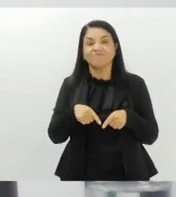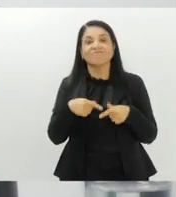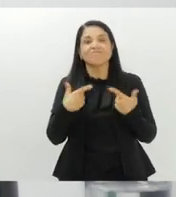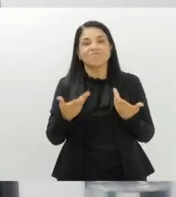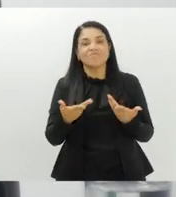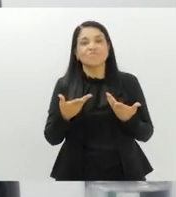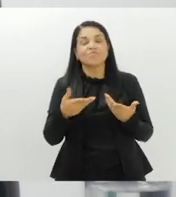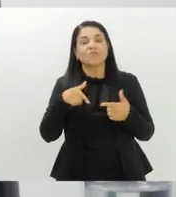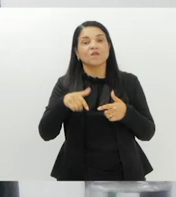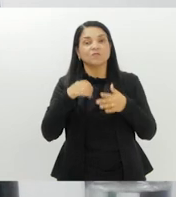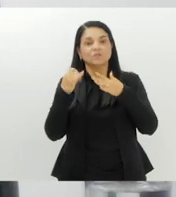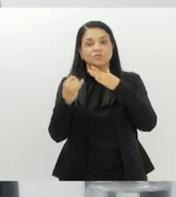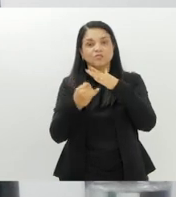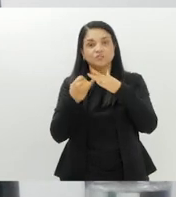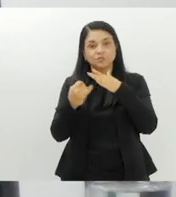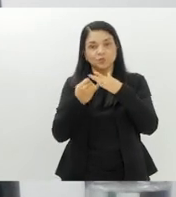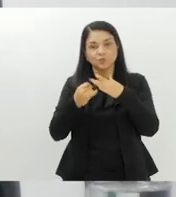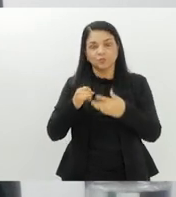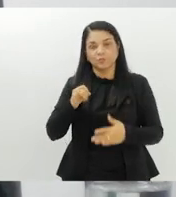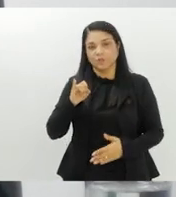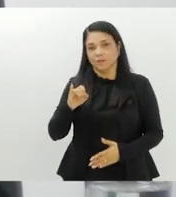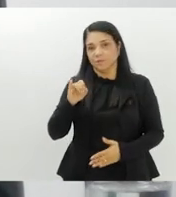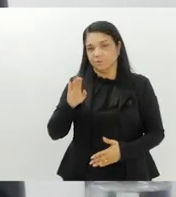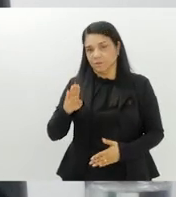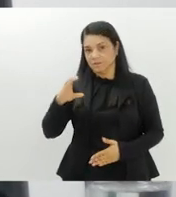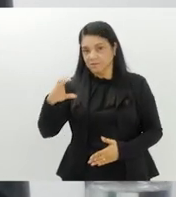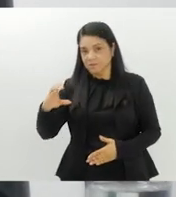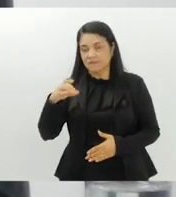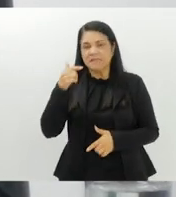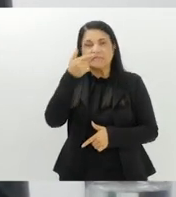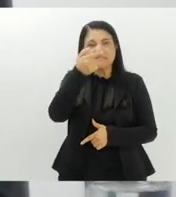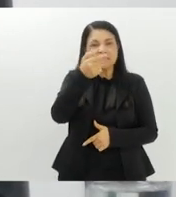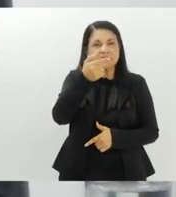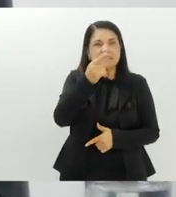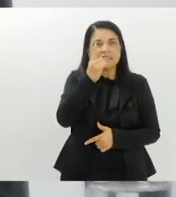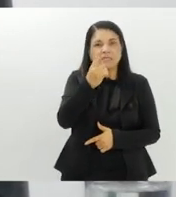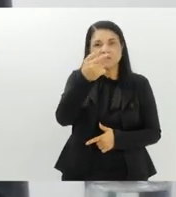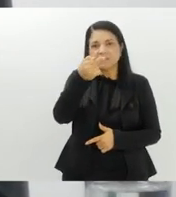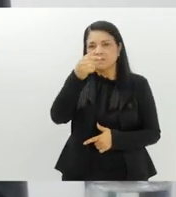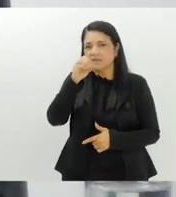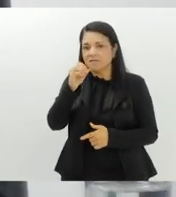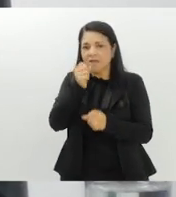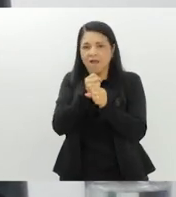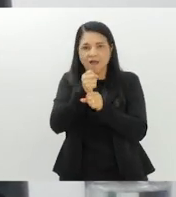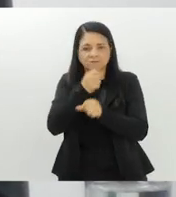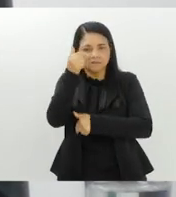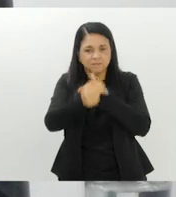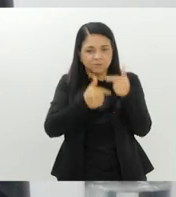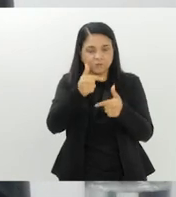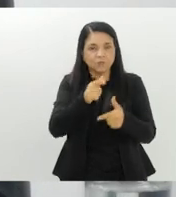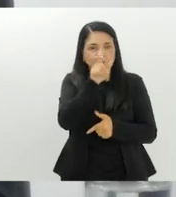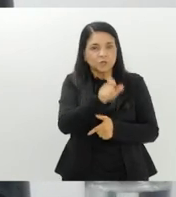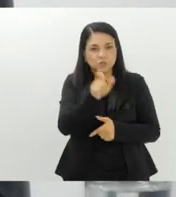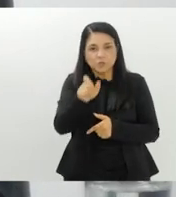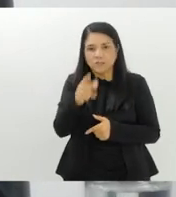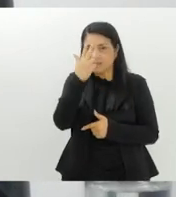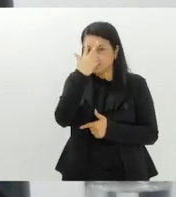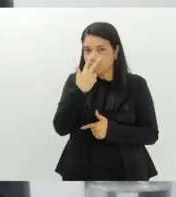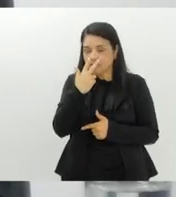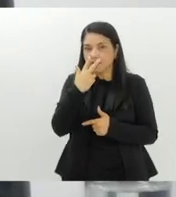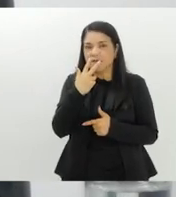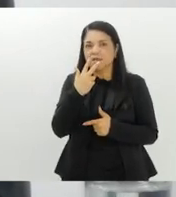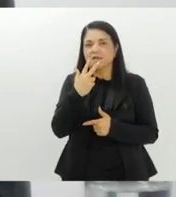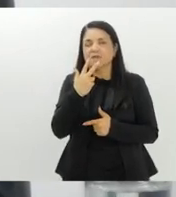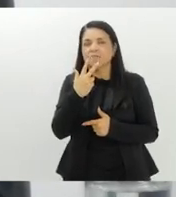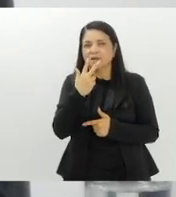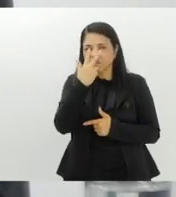um instituto que trabalha há mais de 170 anos com pessoas cegas, com baixa visão, né, e